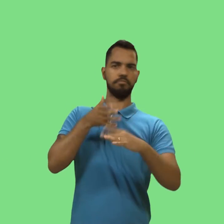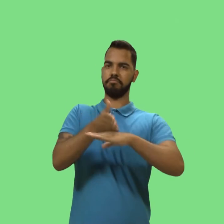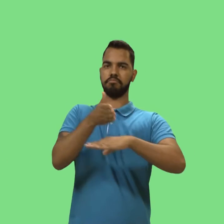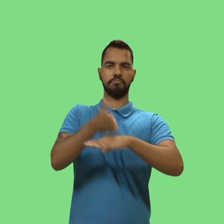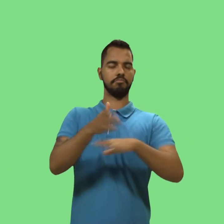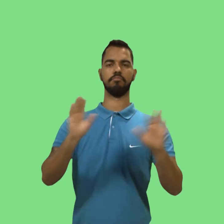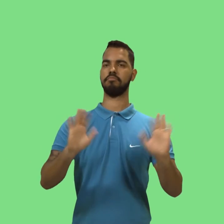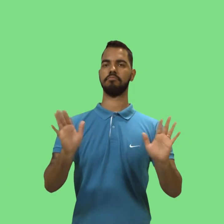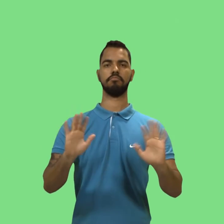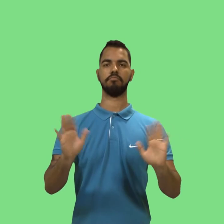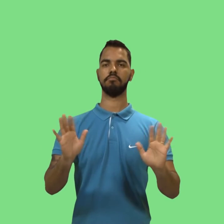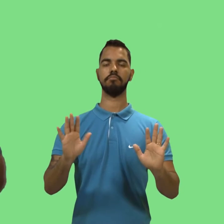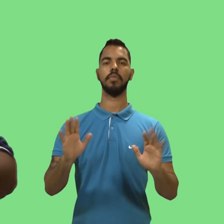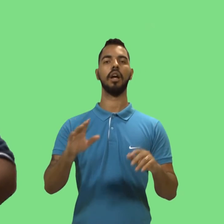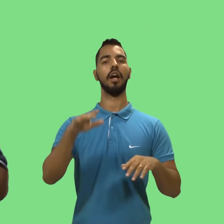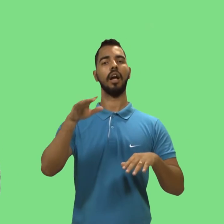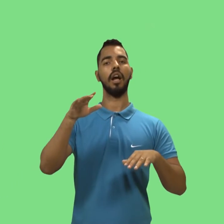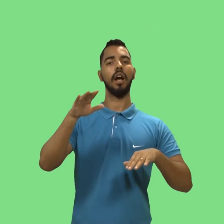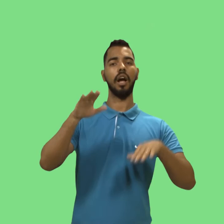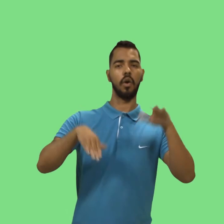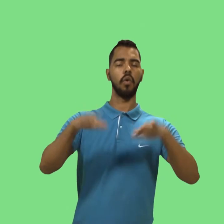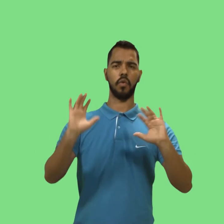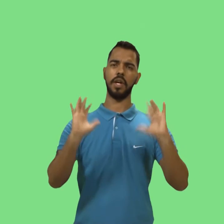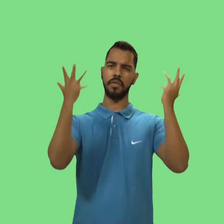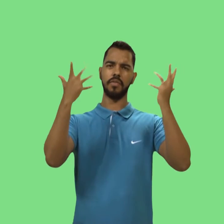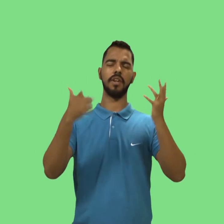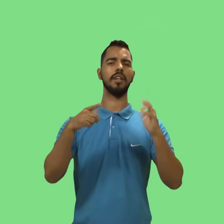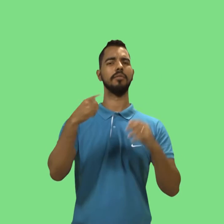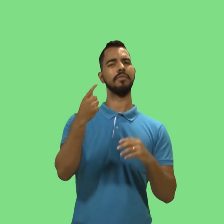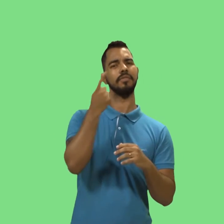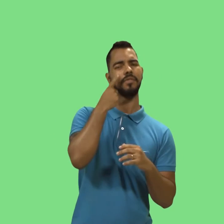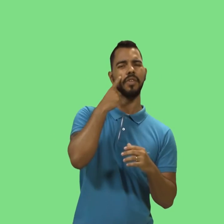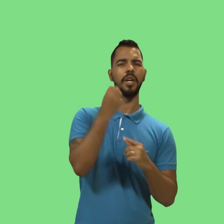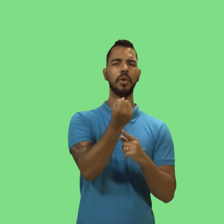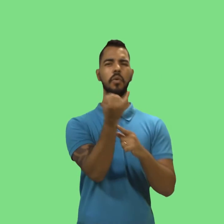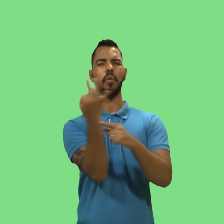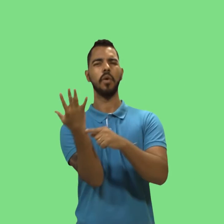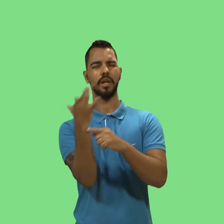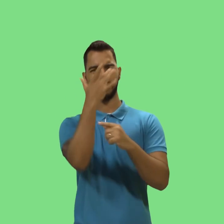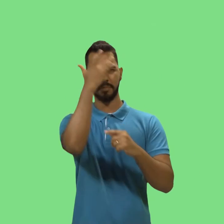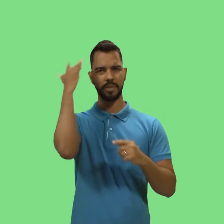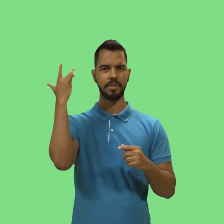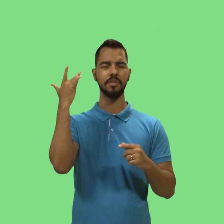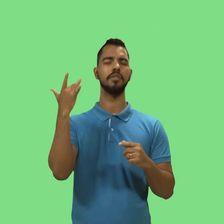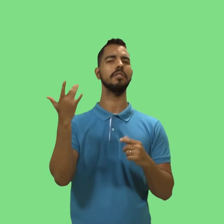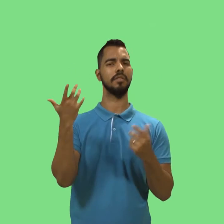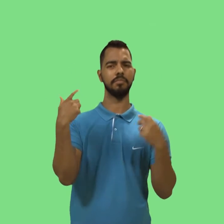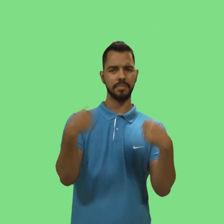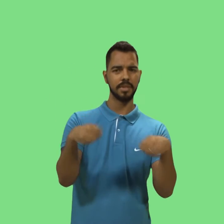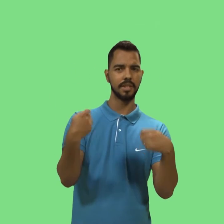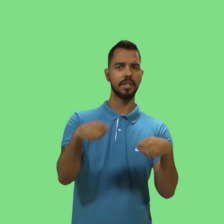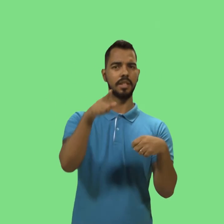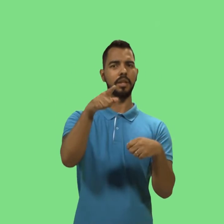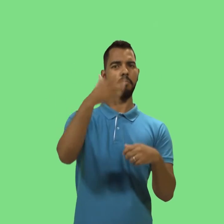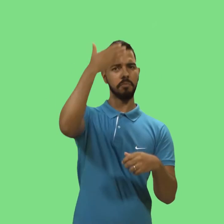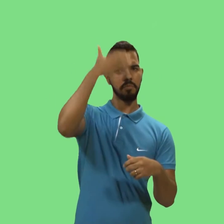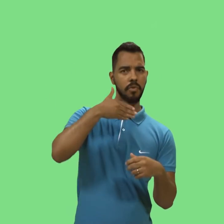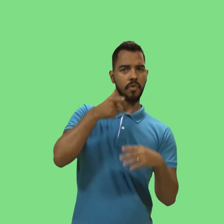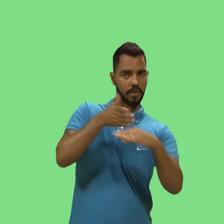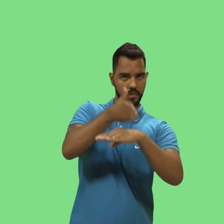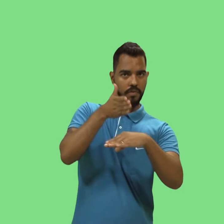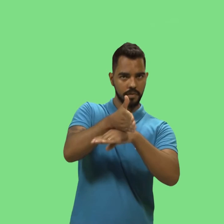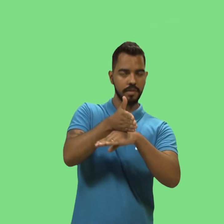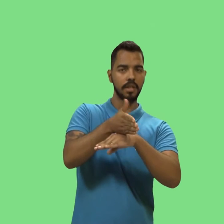como certos eventos precisam de organização prévia quanto ao número de convidados, essa sigla é utilizada para pedir a confirmação da